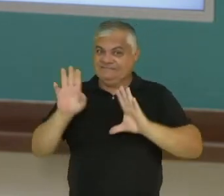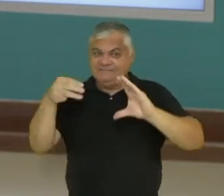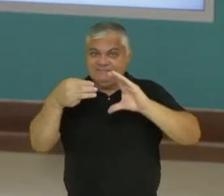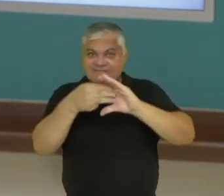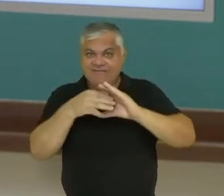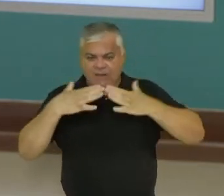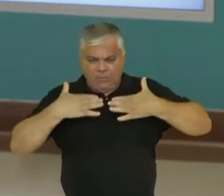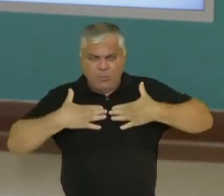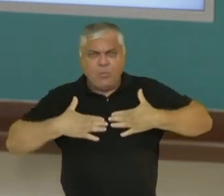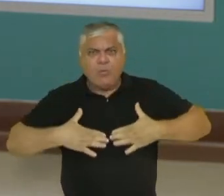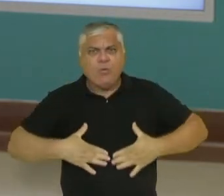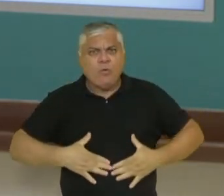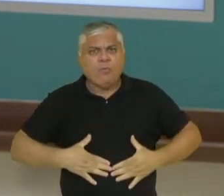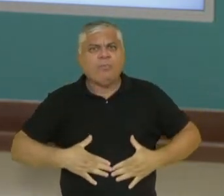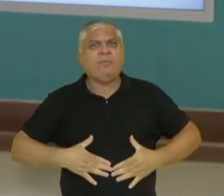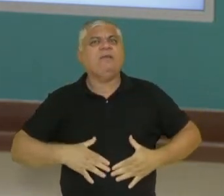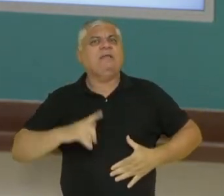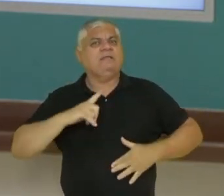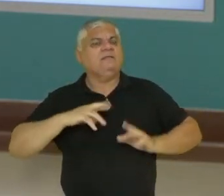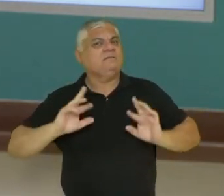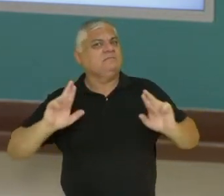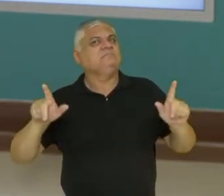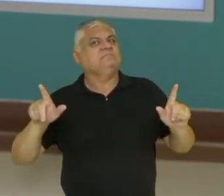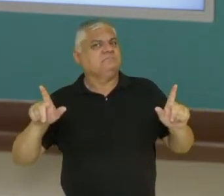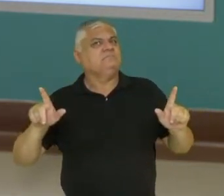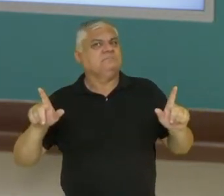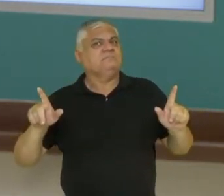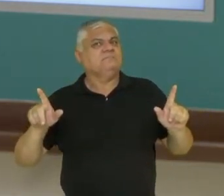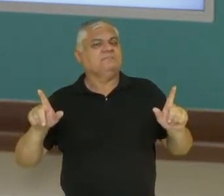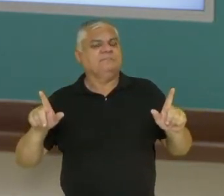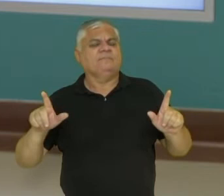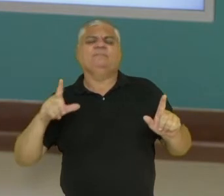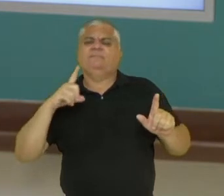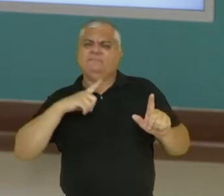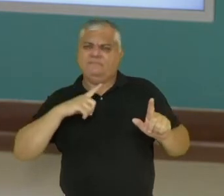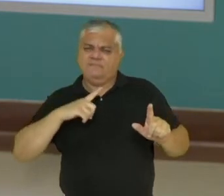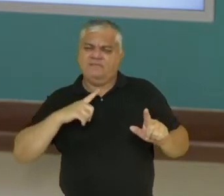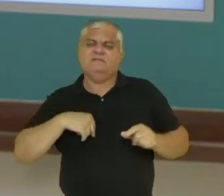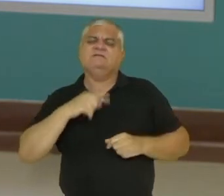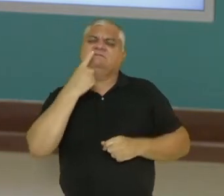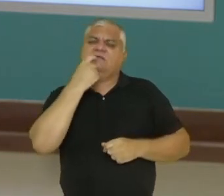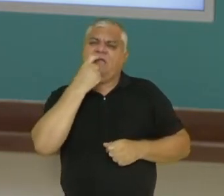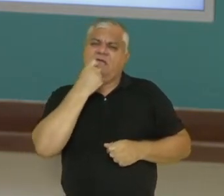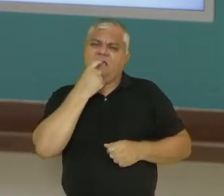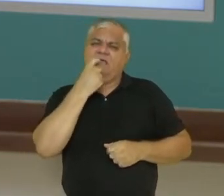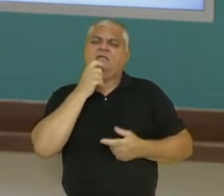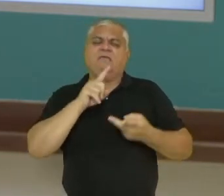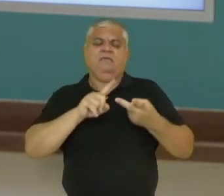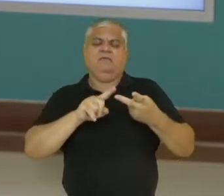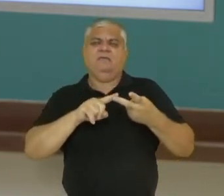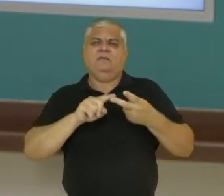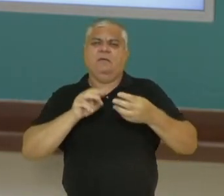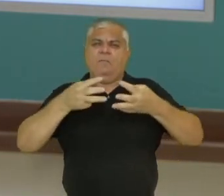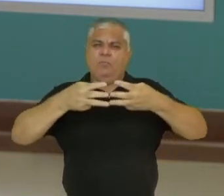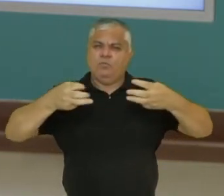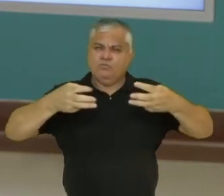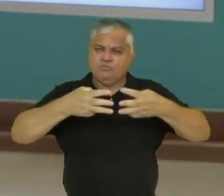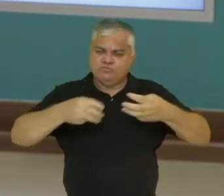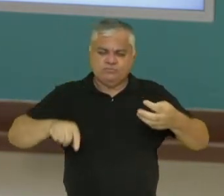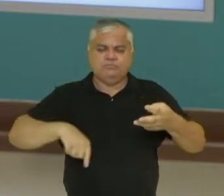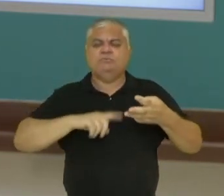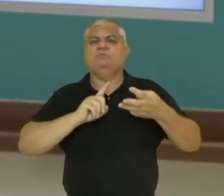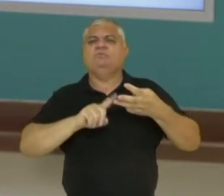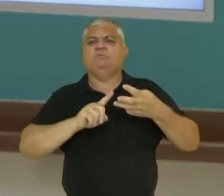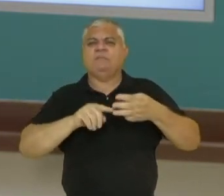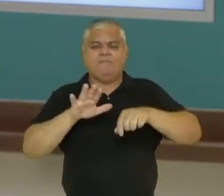nosso corpo, elas são diferentes, ok? Temos as células do sangue, temos as células musculares, as células